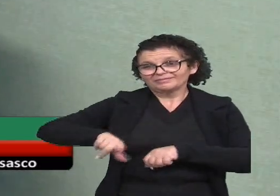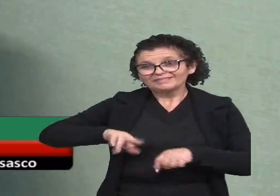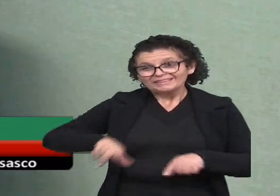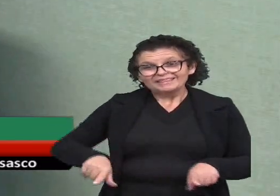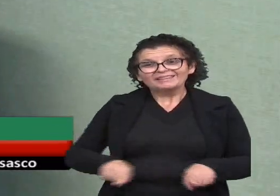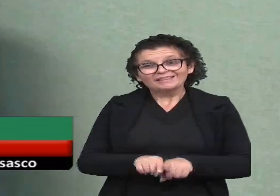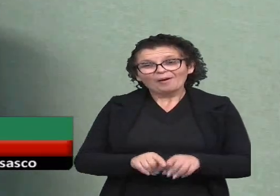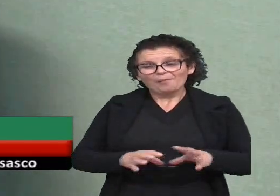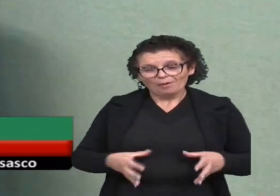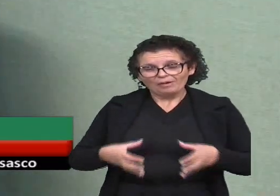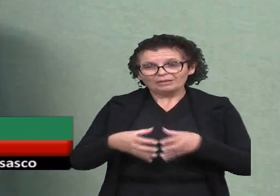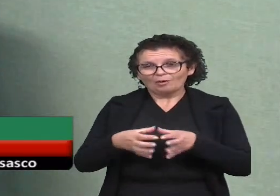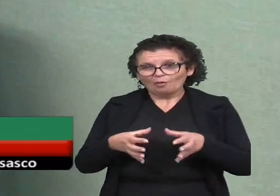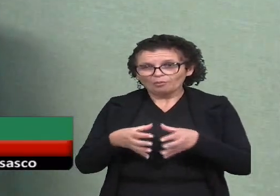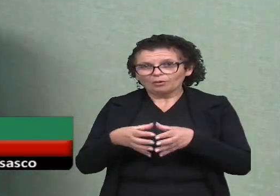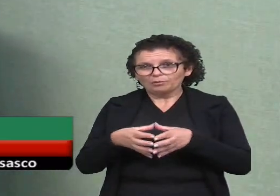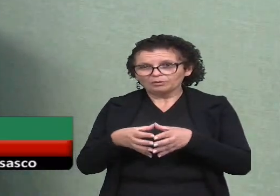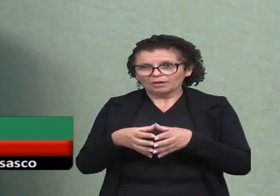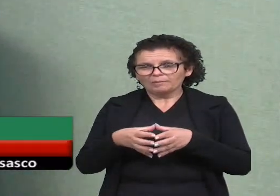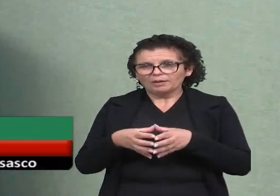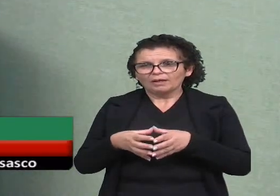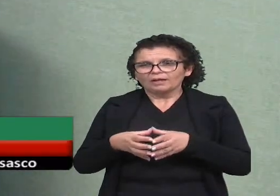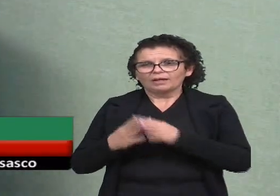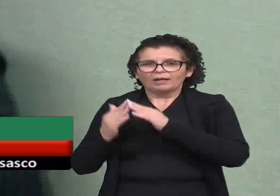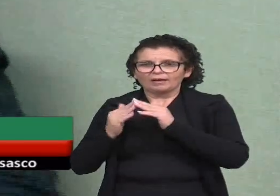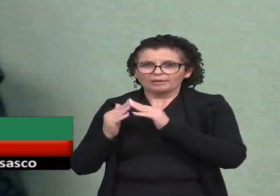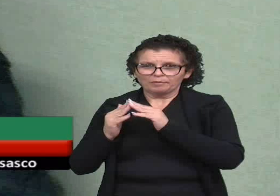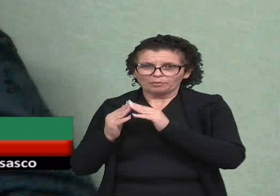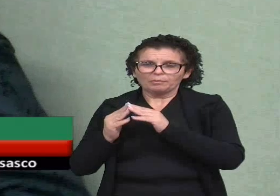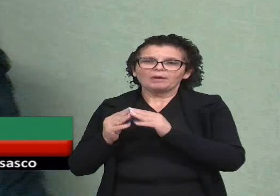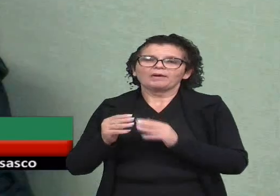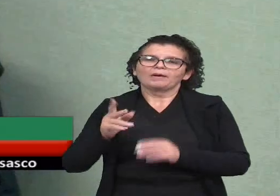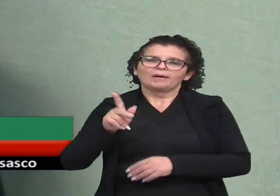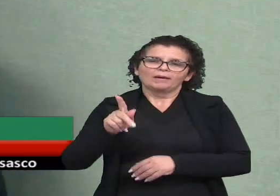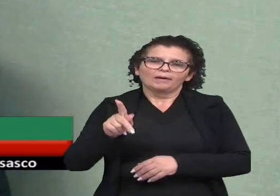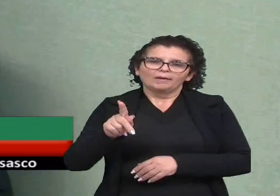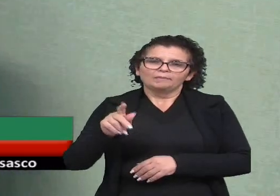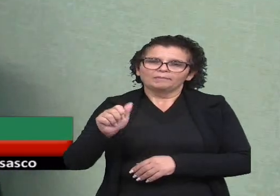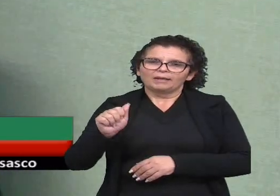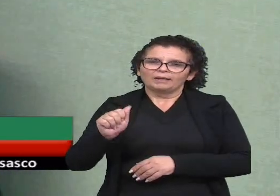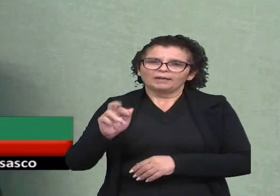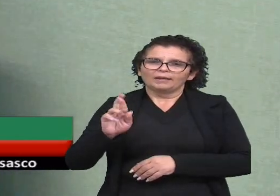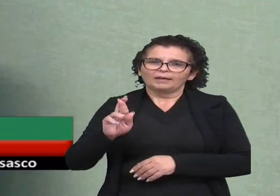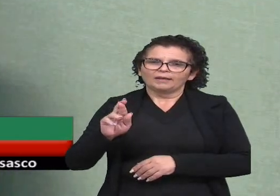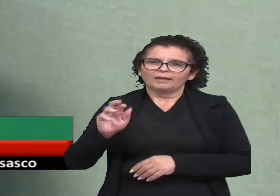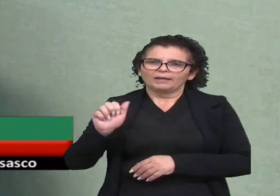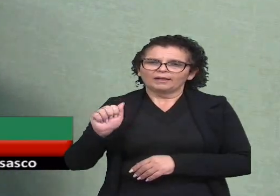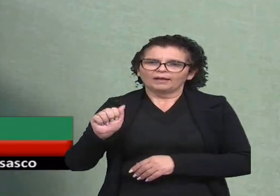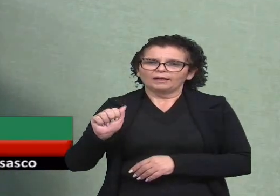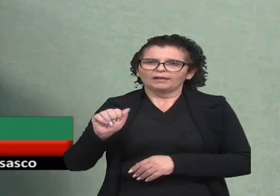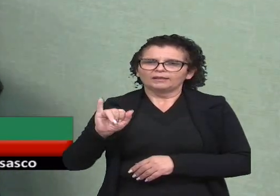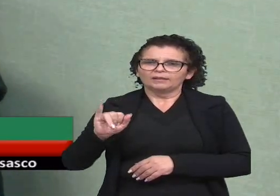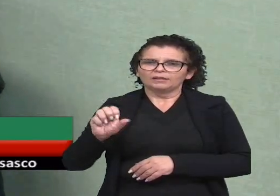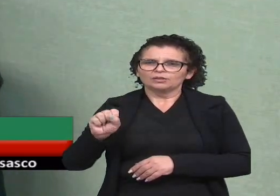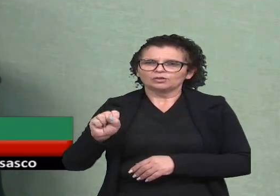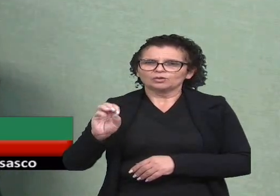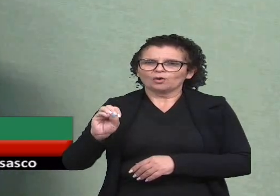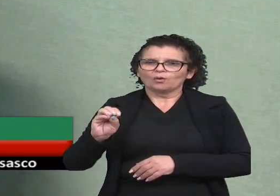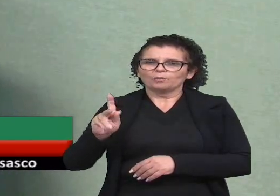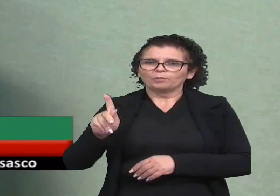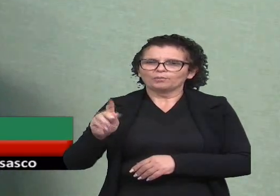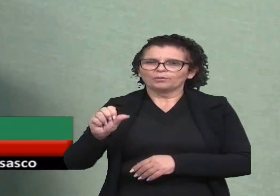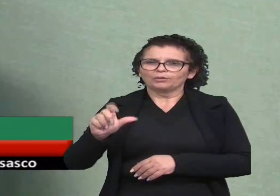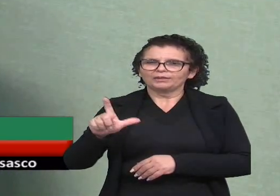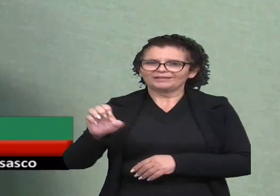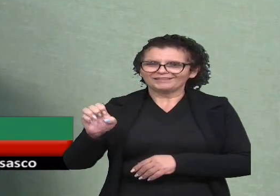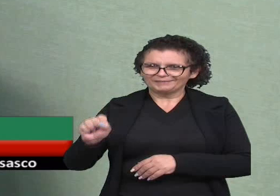abraço para toda a comunidade do Paraisópolis, em nome do Palmeirinha, o Chiquinho, o Bruno, vários nomes, vários amigos que a gente